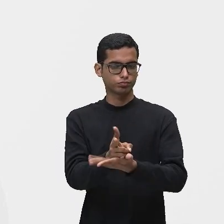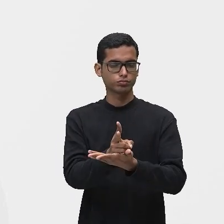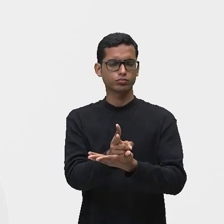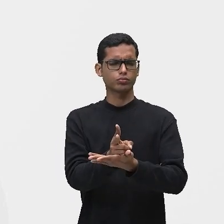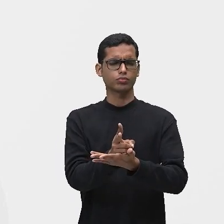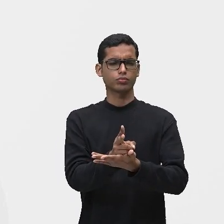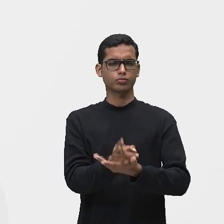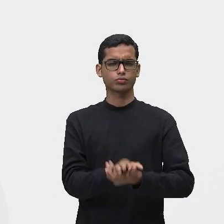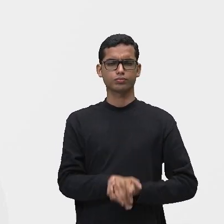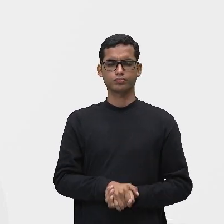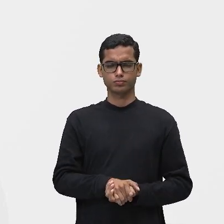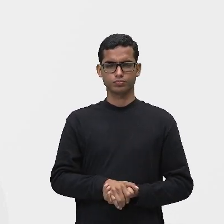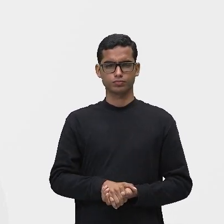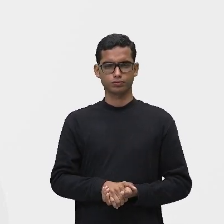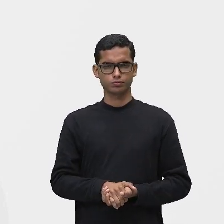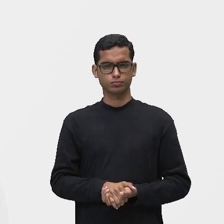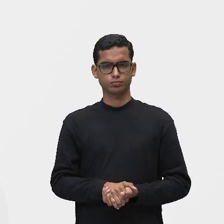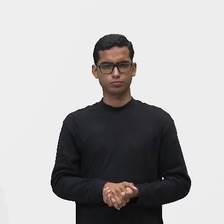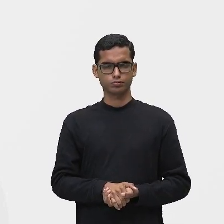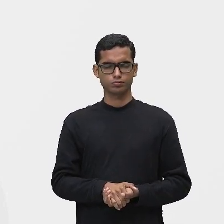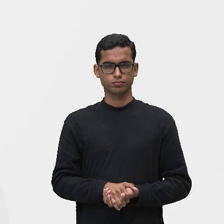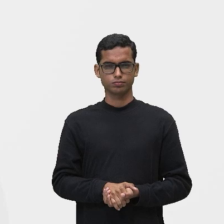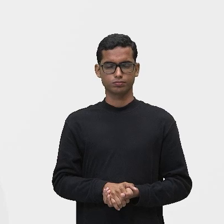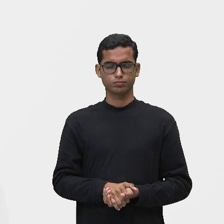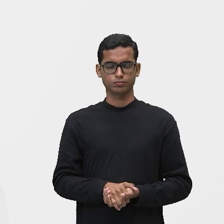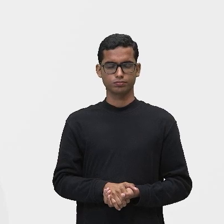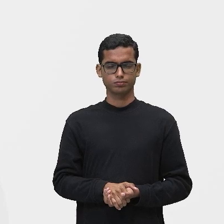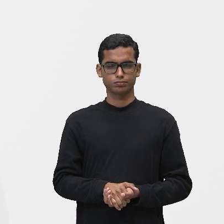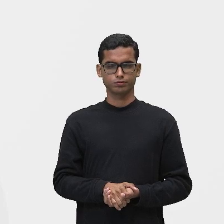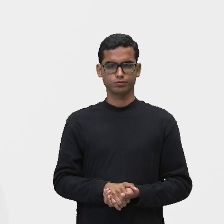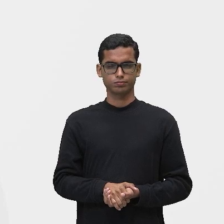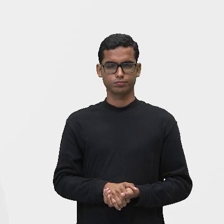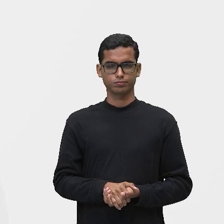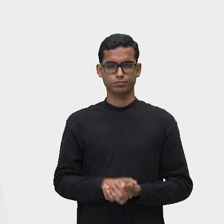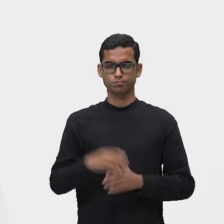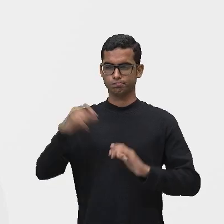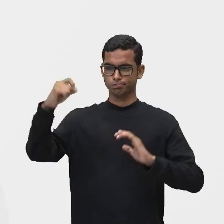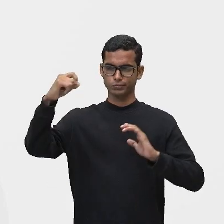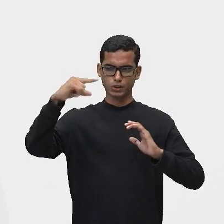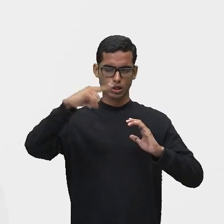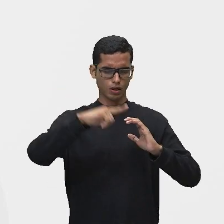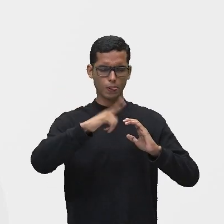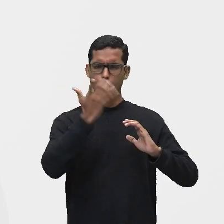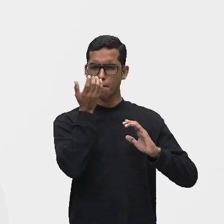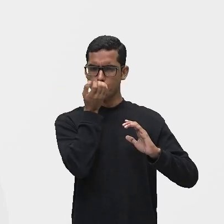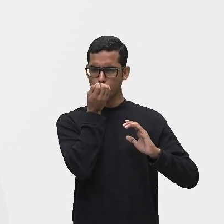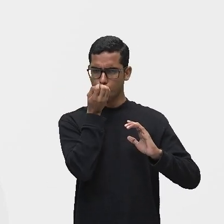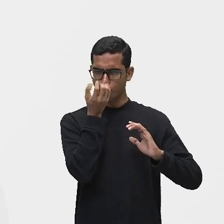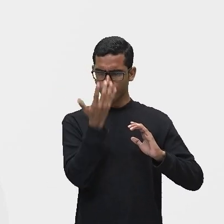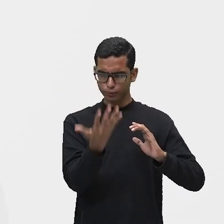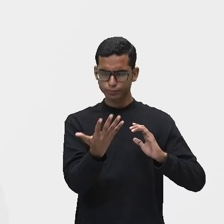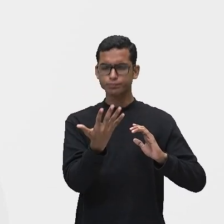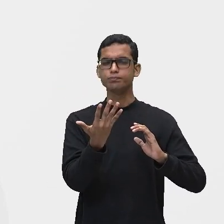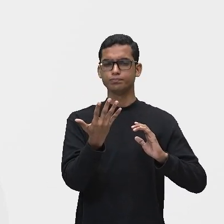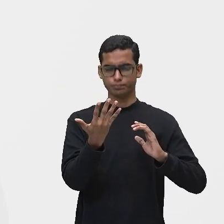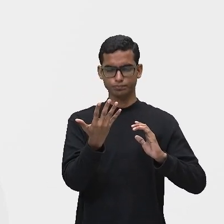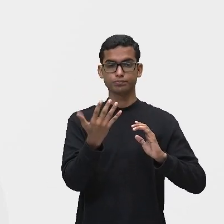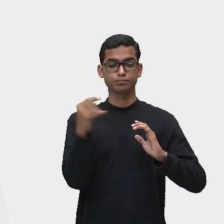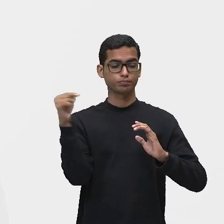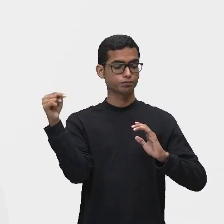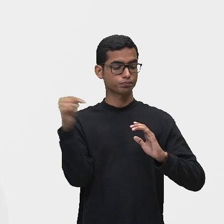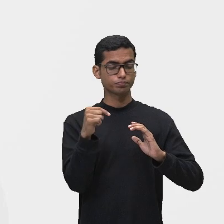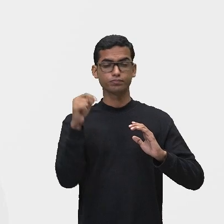acontece, professora? É o seguinte, esse efeito do bem aí, né, do efeito